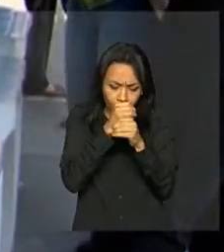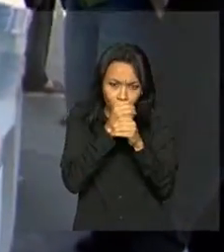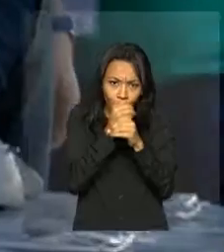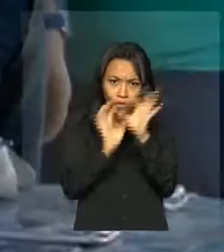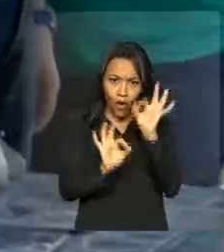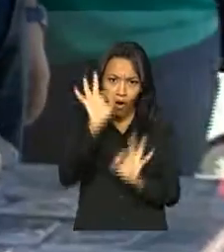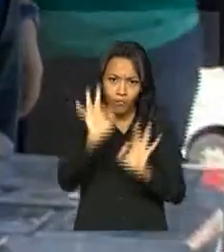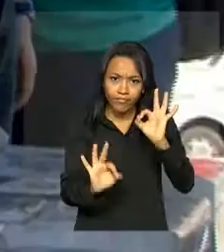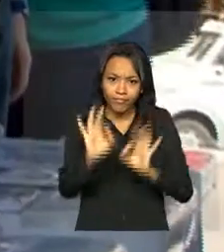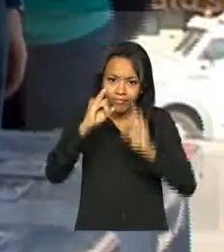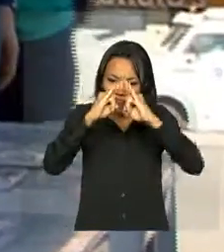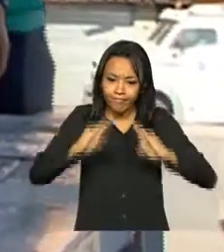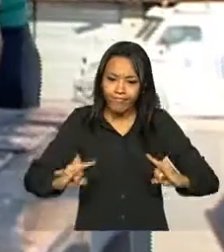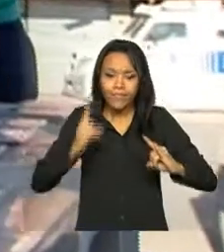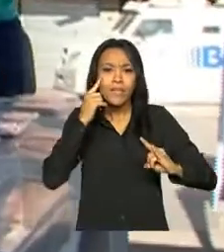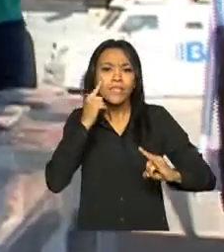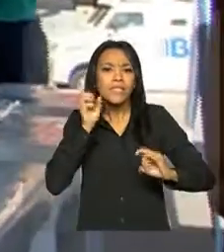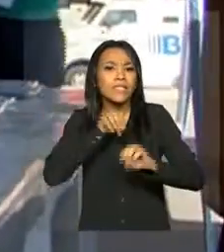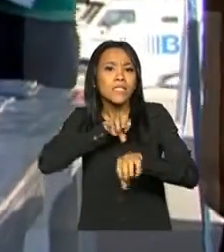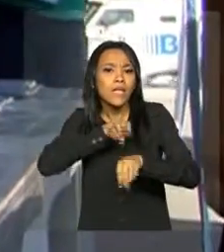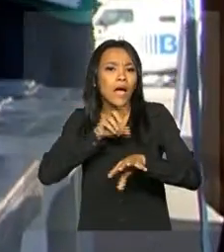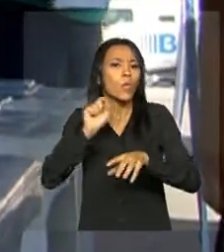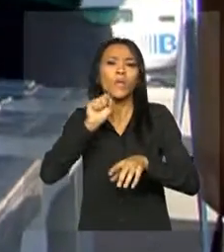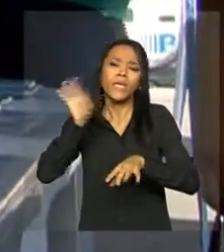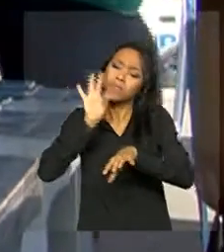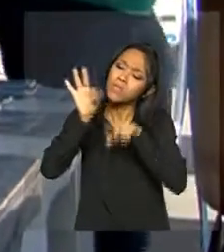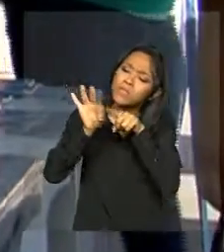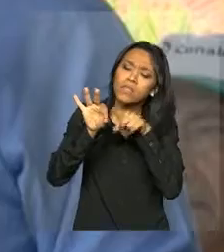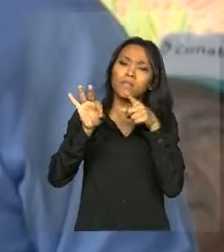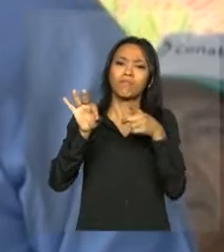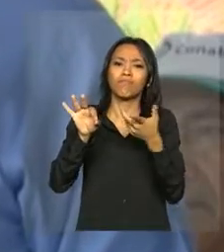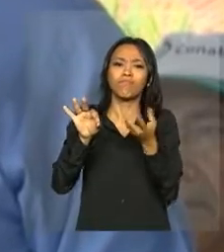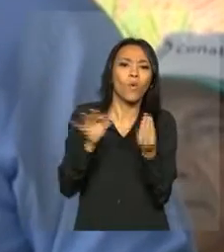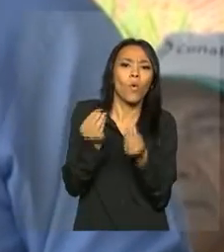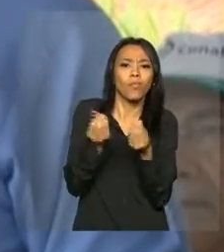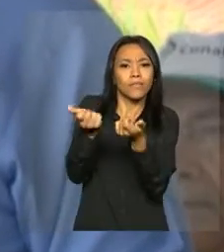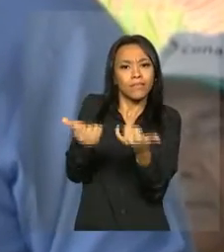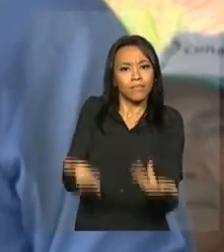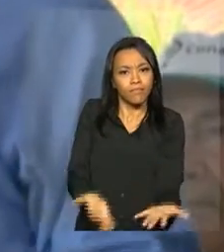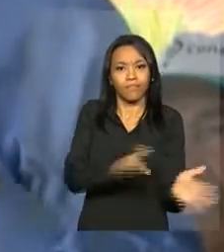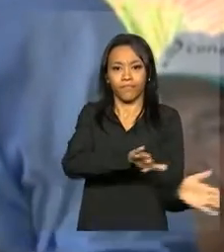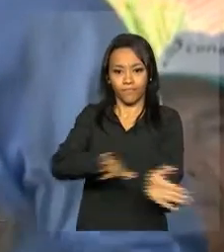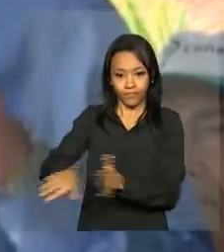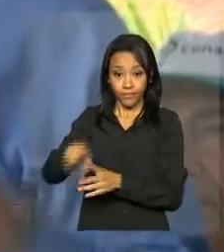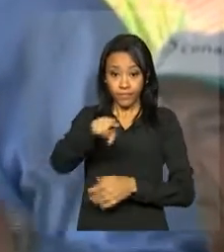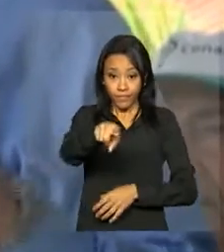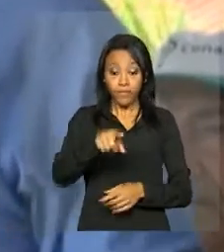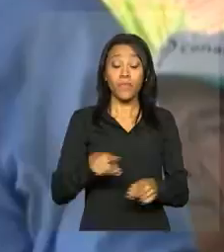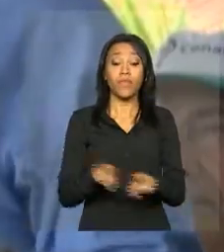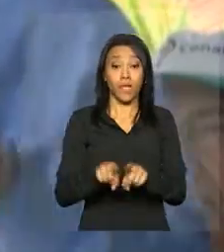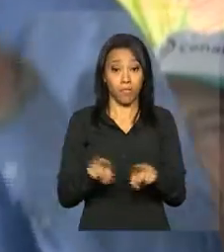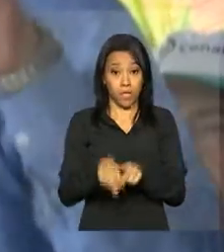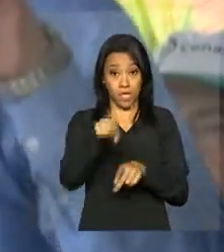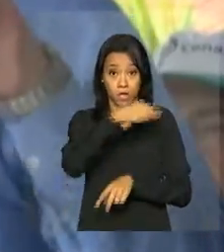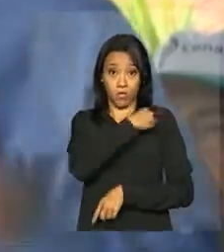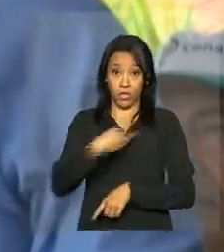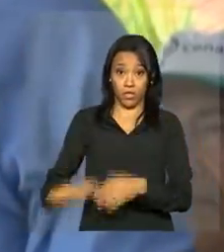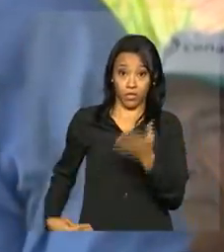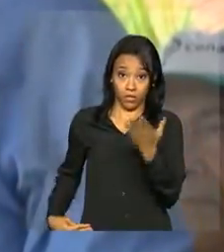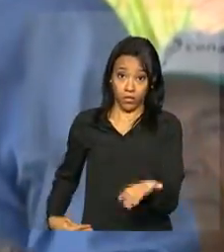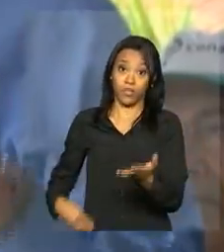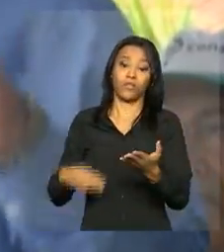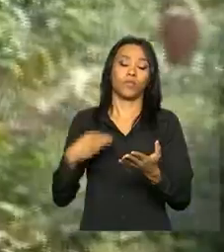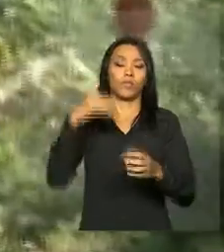um pouco mais sobre o mosquito que está incomodando muita gente o início chefe da secretaria de comunicação social da presidência